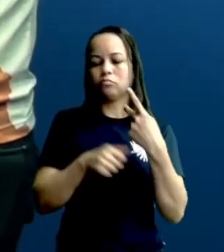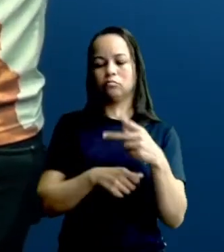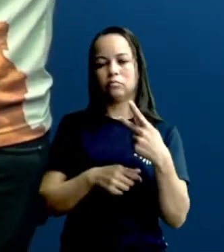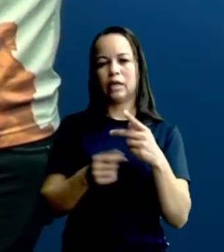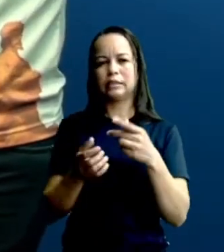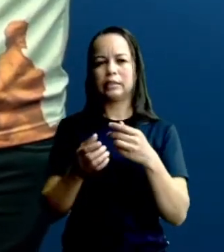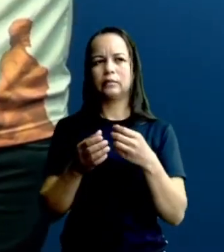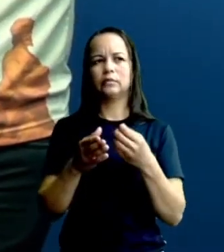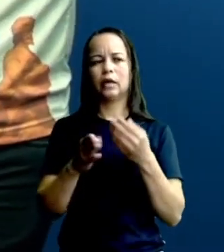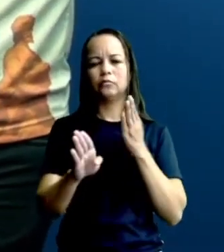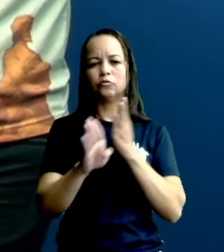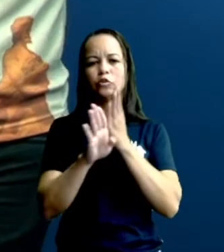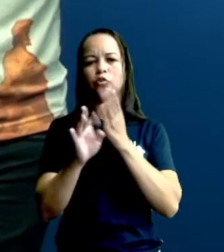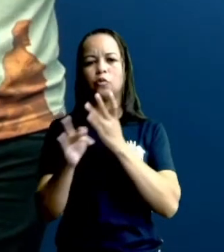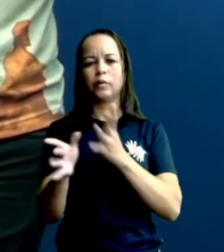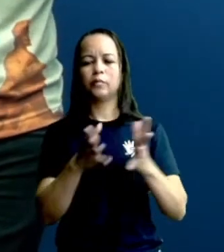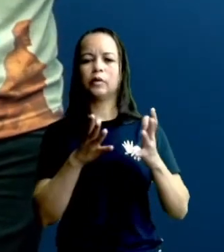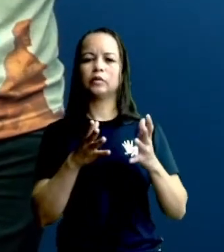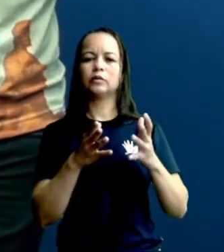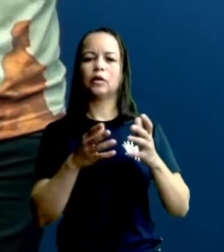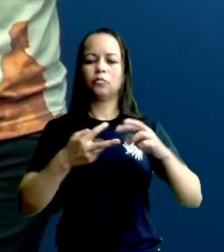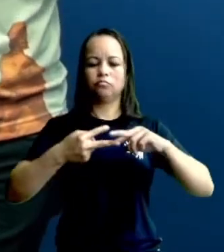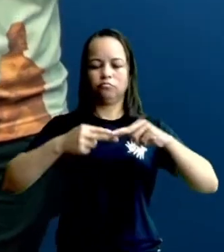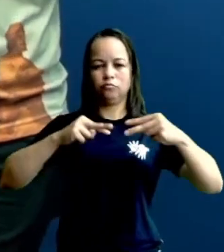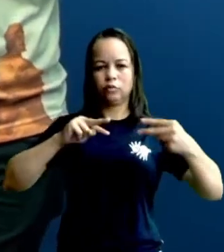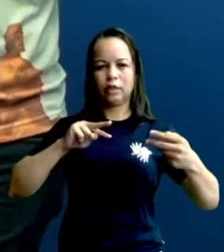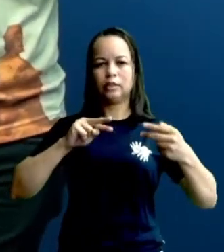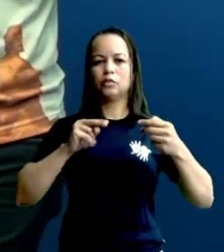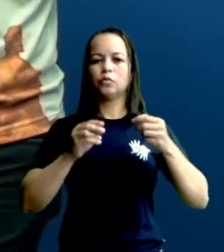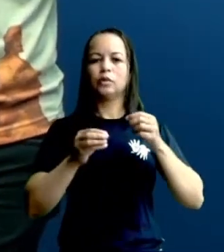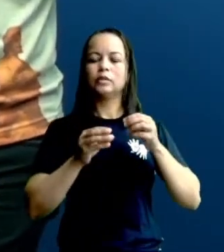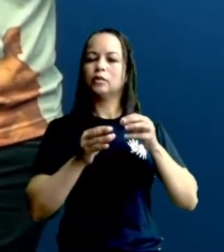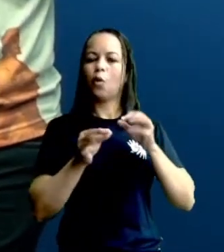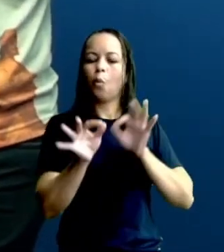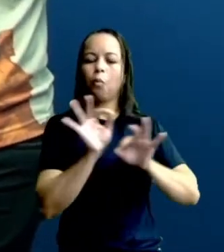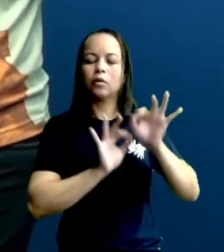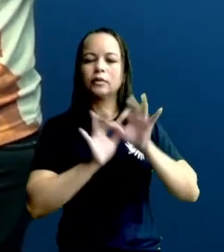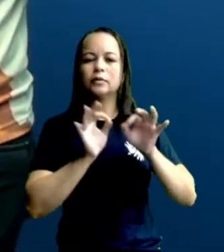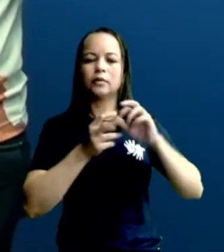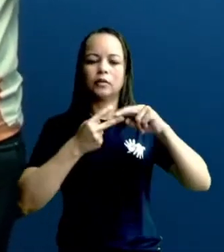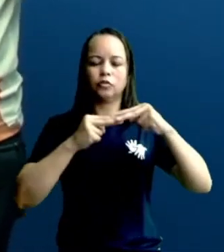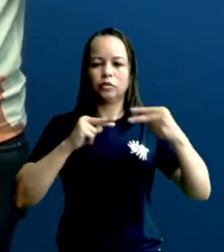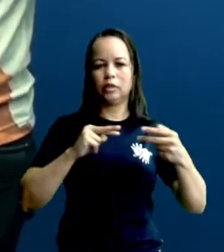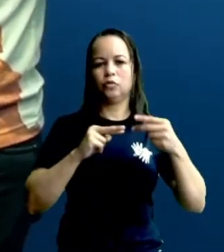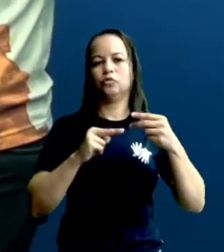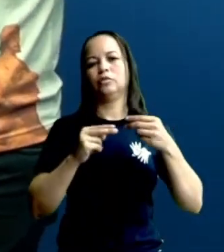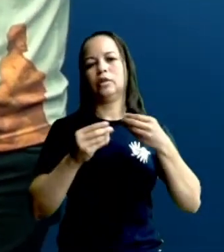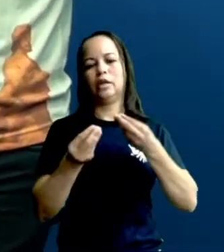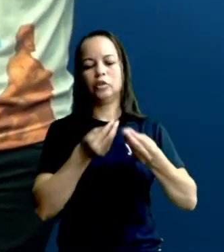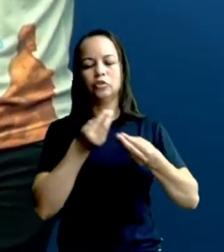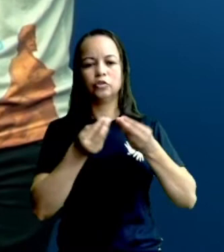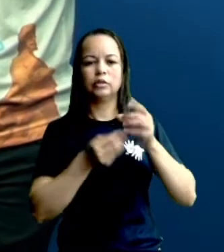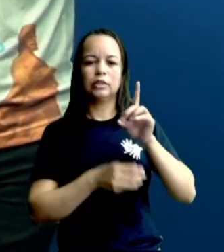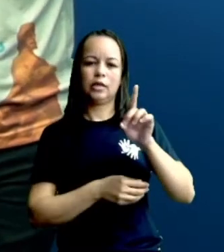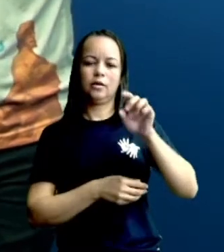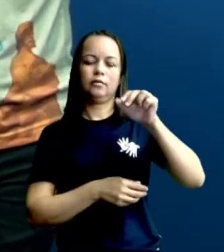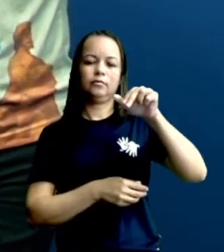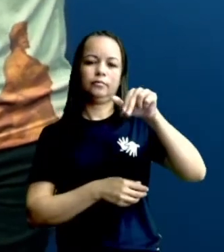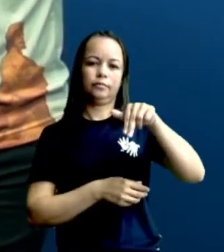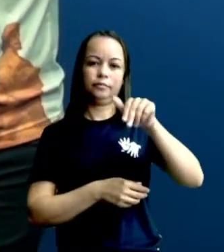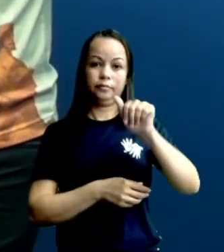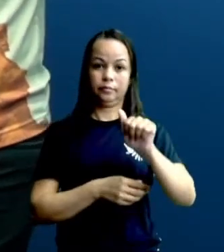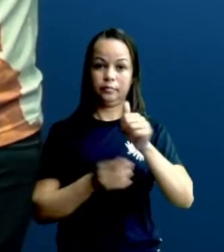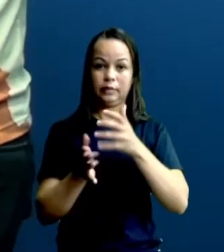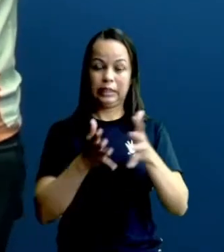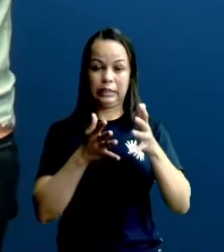de descobrirmos o que são os genes, em que são formados os genes, esses trechos de DNA, em que esses trechos de DNA,